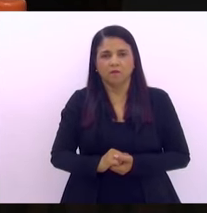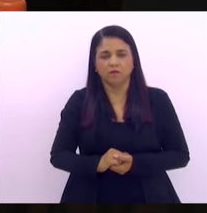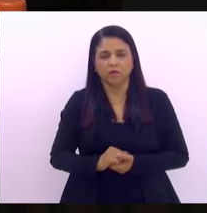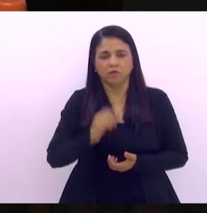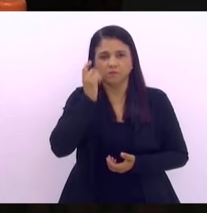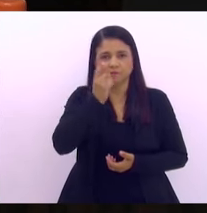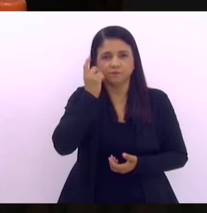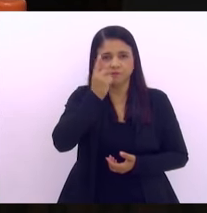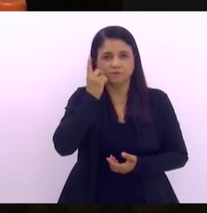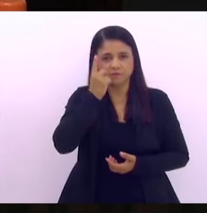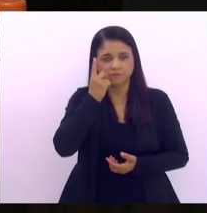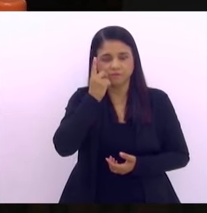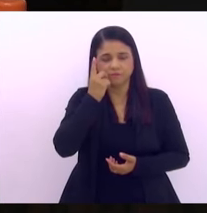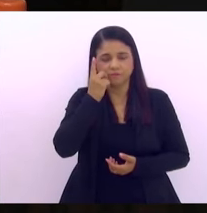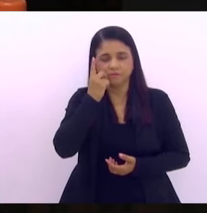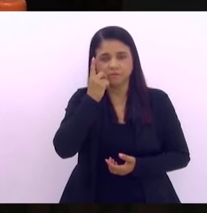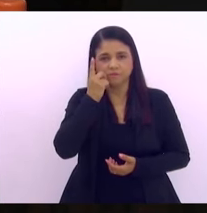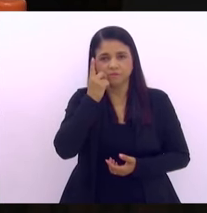Deputado